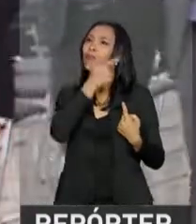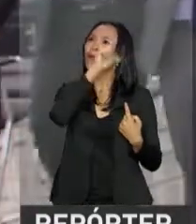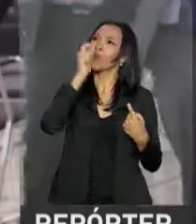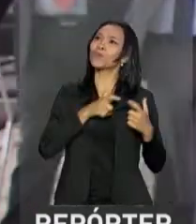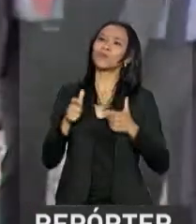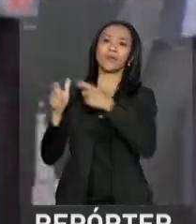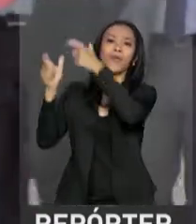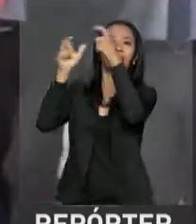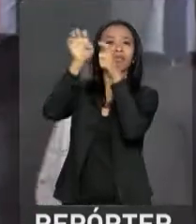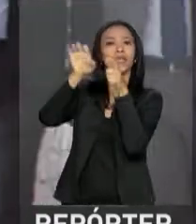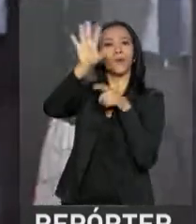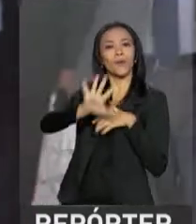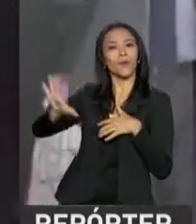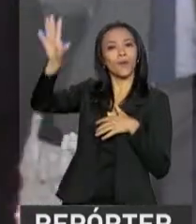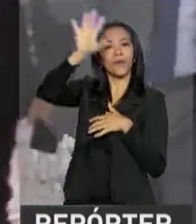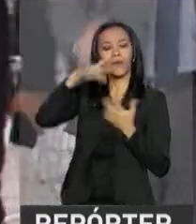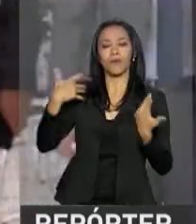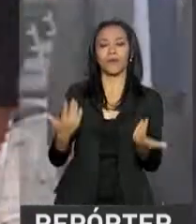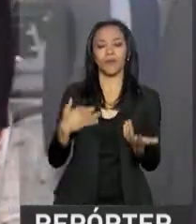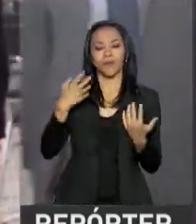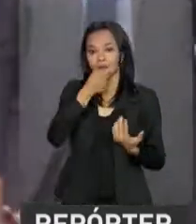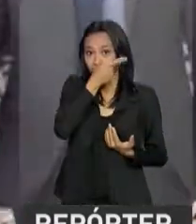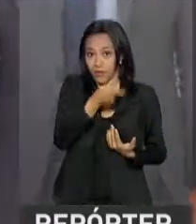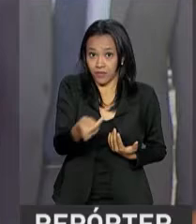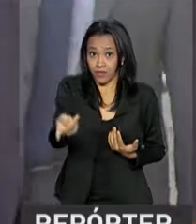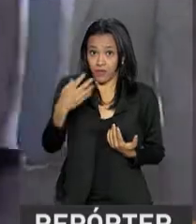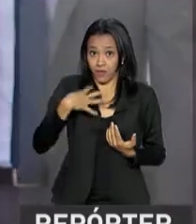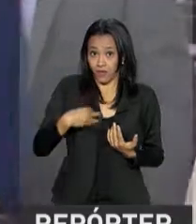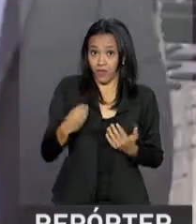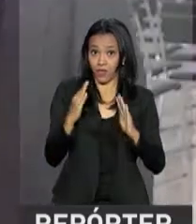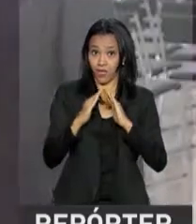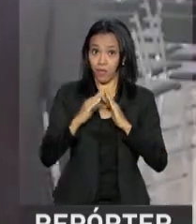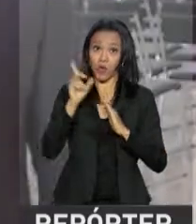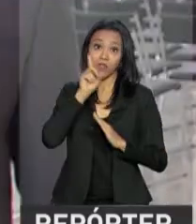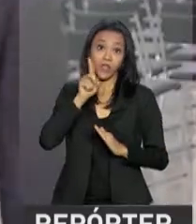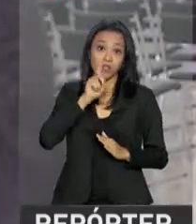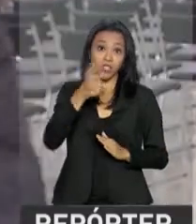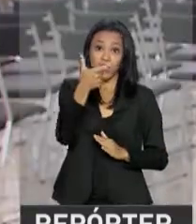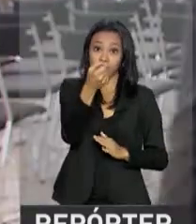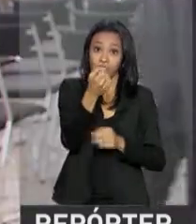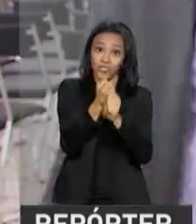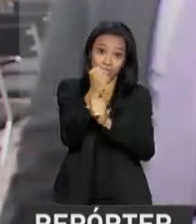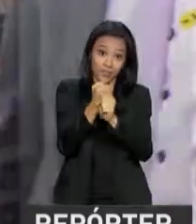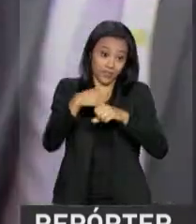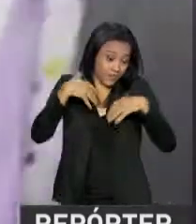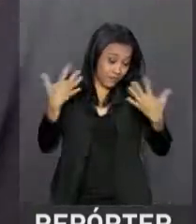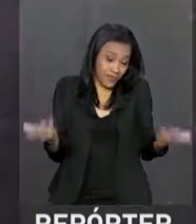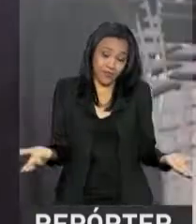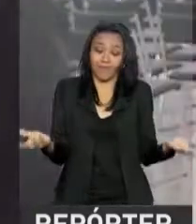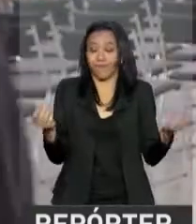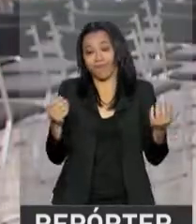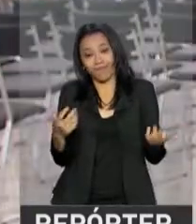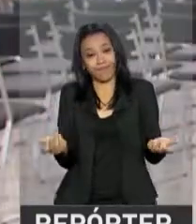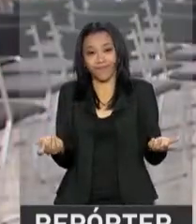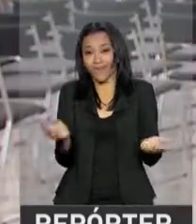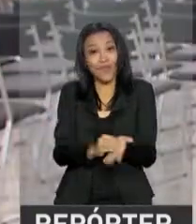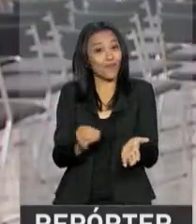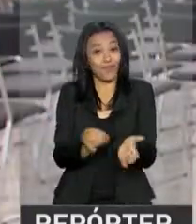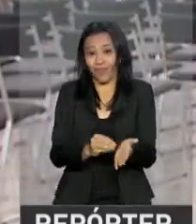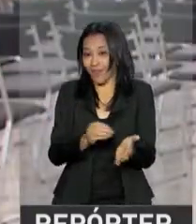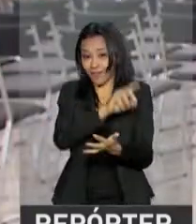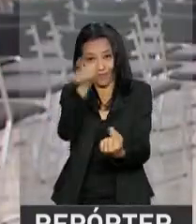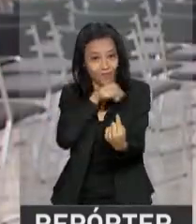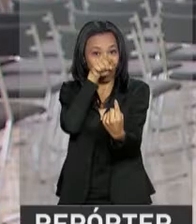europa e visitar a filha que mora nos estados unidos há 20 anos enfim no não faltou